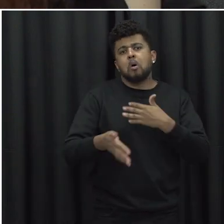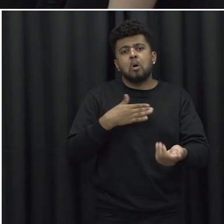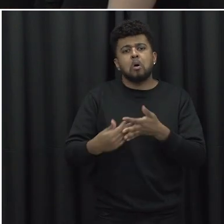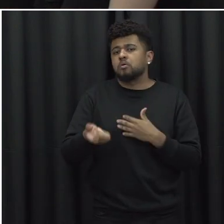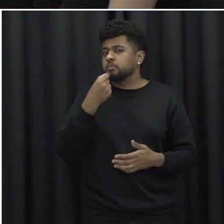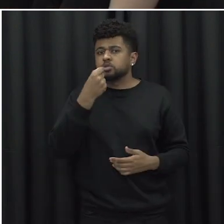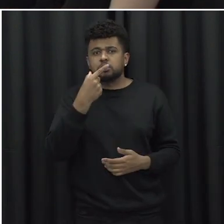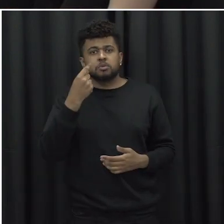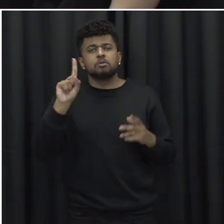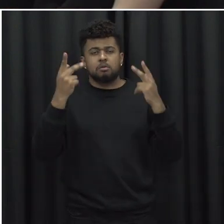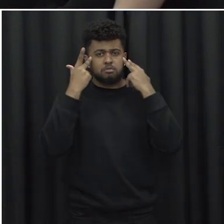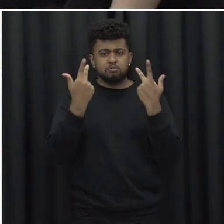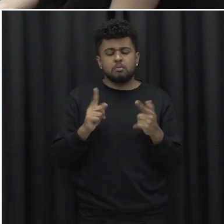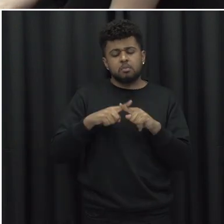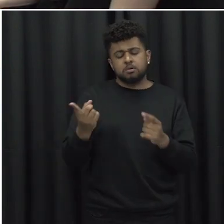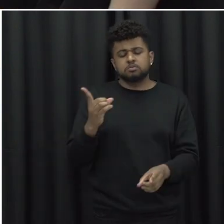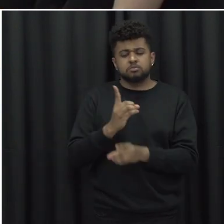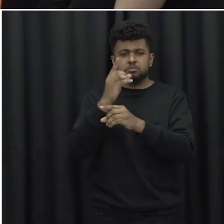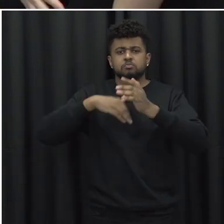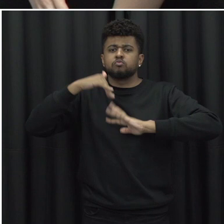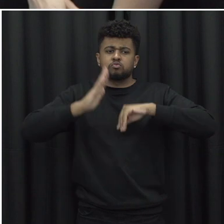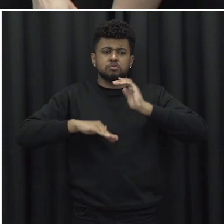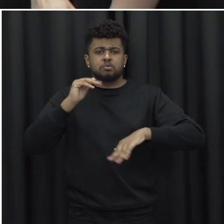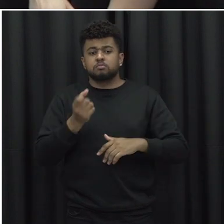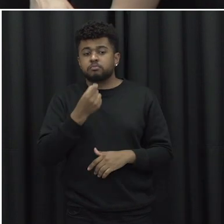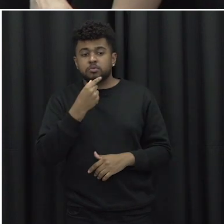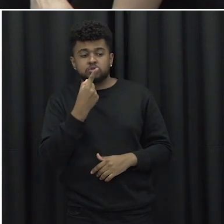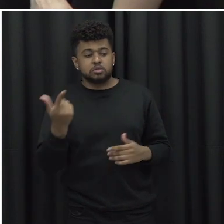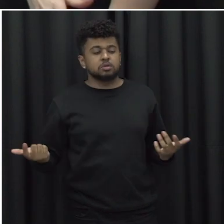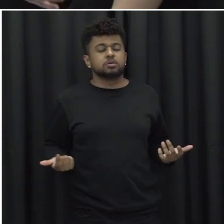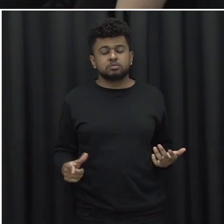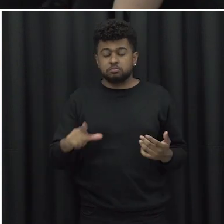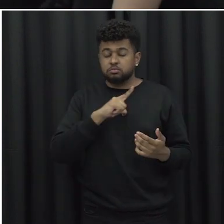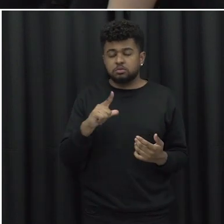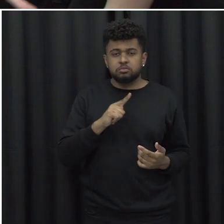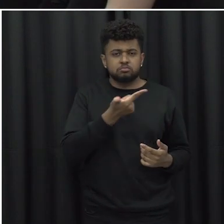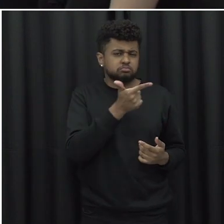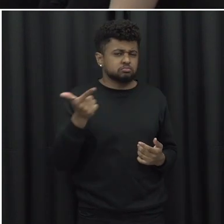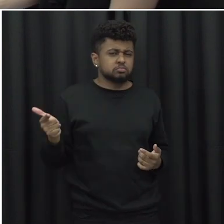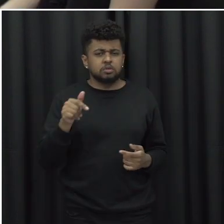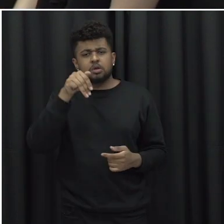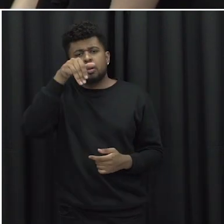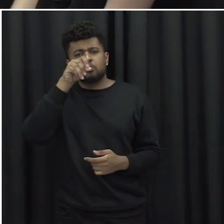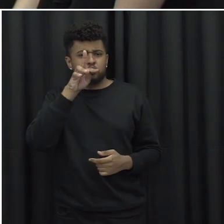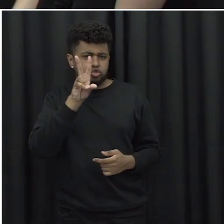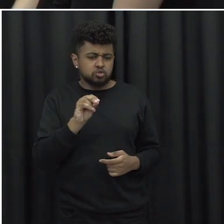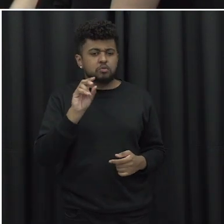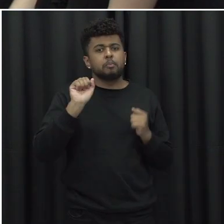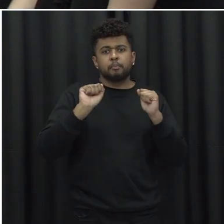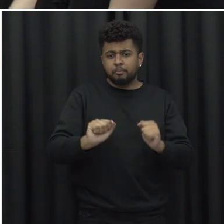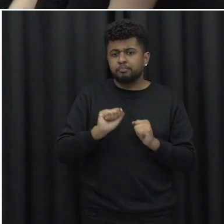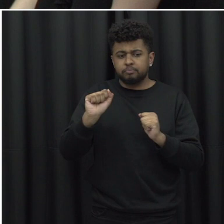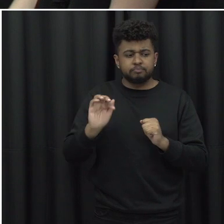qualquer medicamento, na verdade, né, procurar uma ajuda profissional, nunca se automedicar por nenhum motivo, né, que isso pode